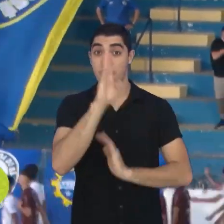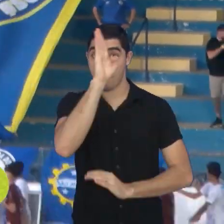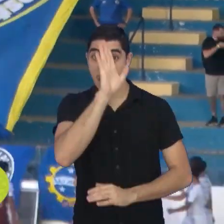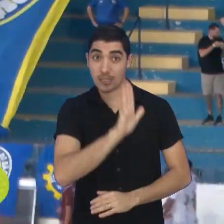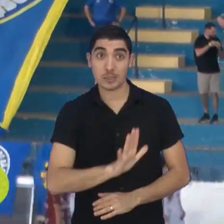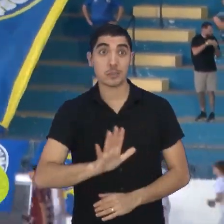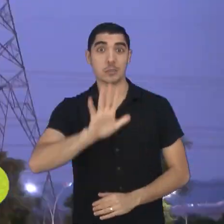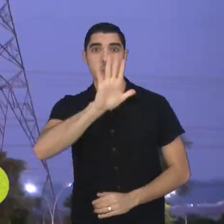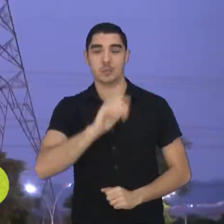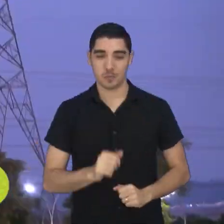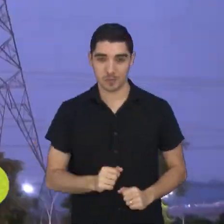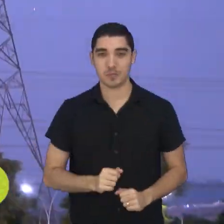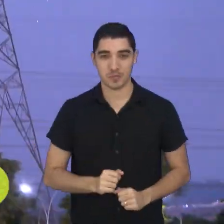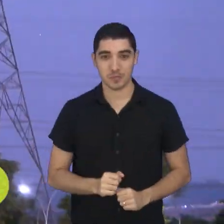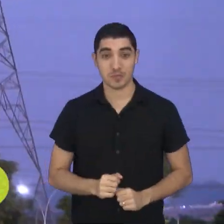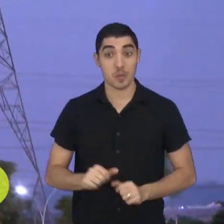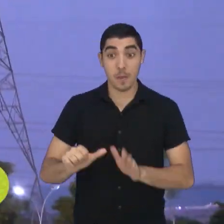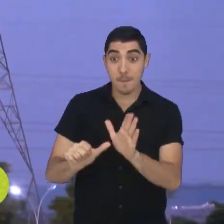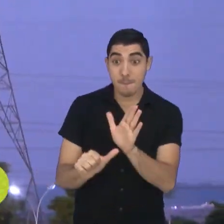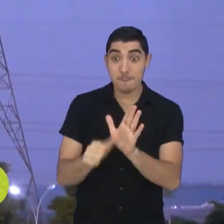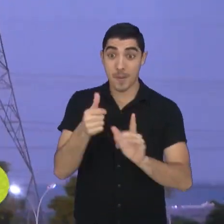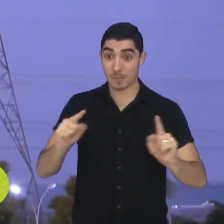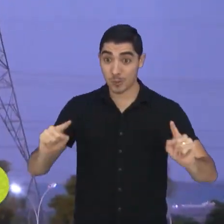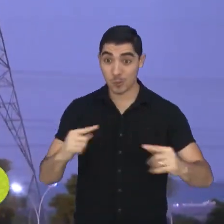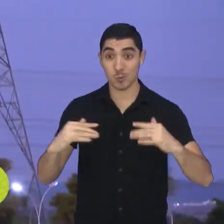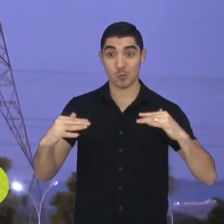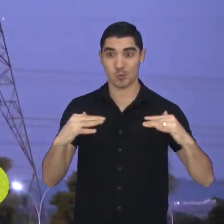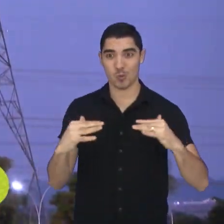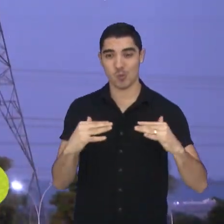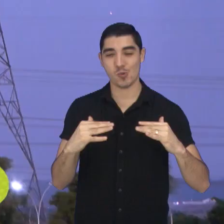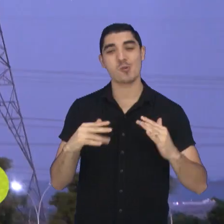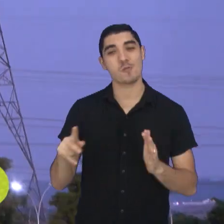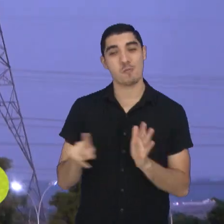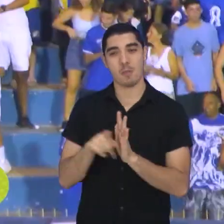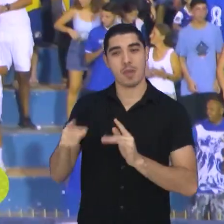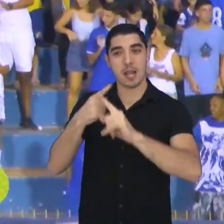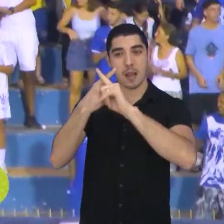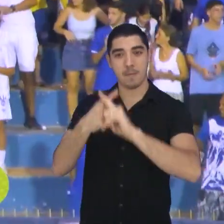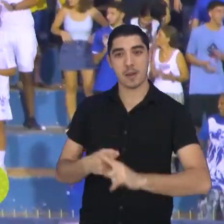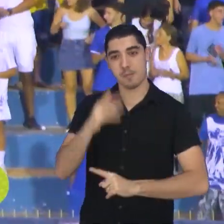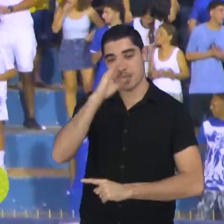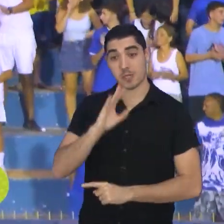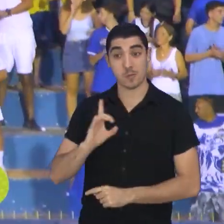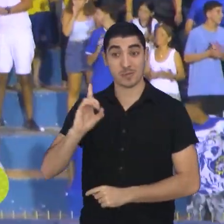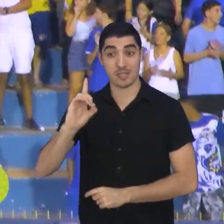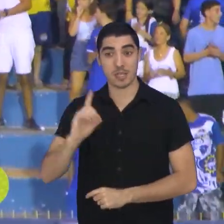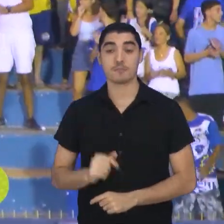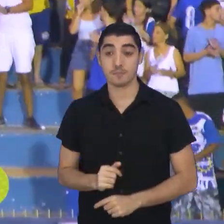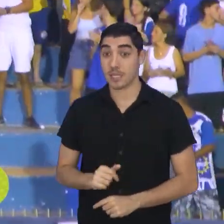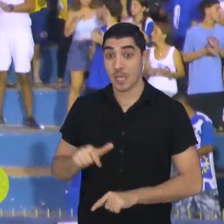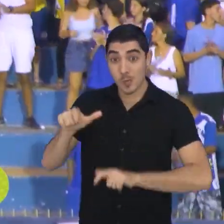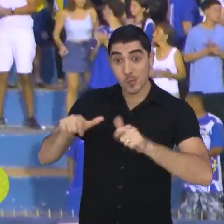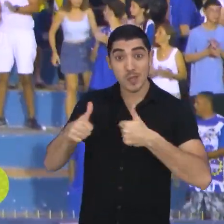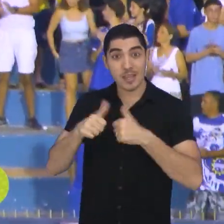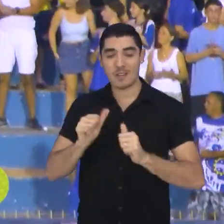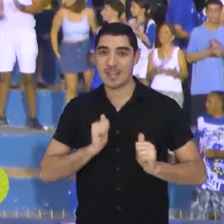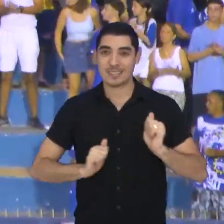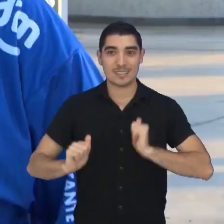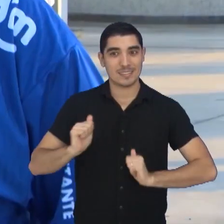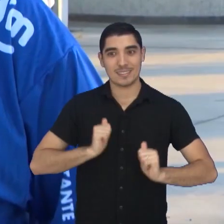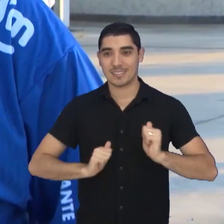campeonato brasileiro. O primeiro da história do clube em uma Série D. E a expectativa estava